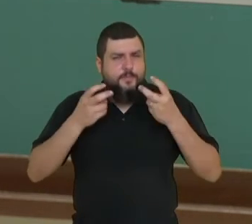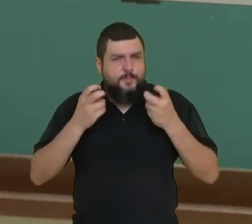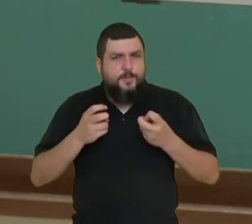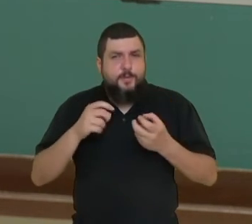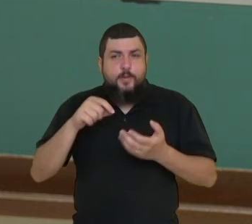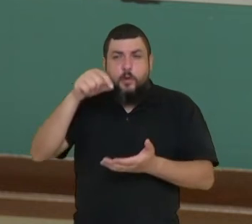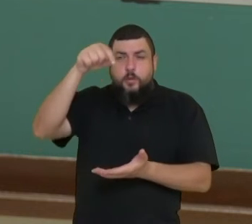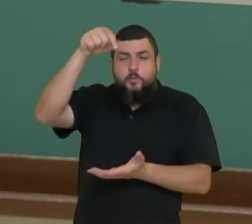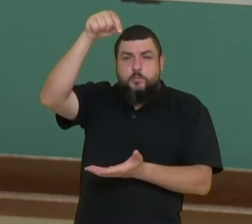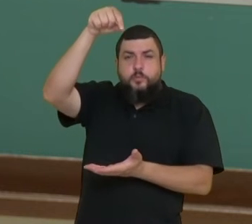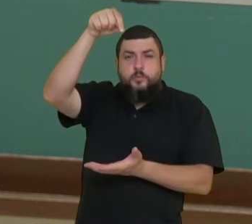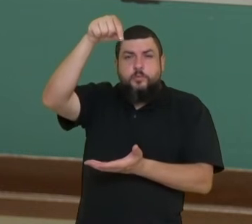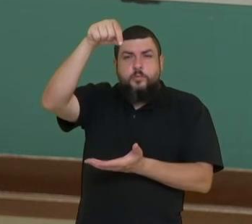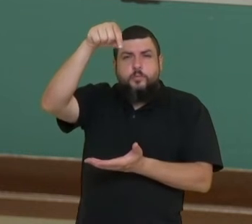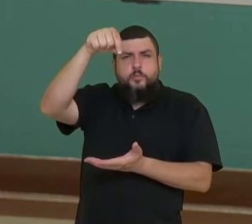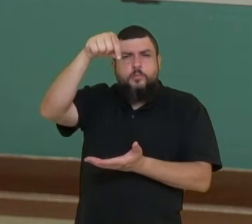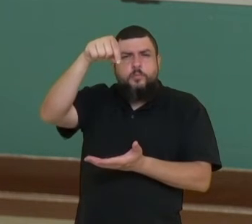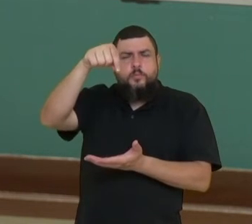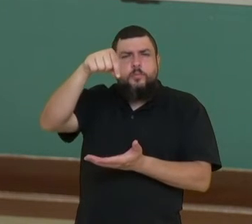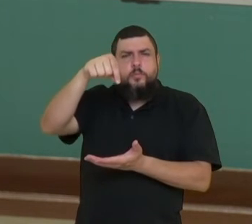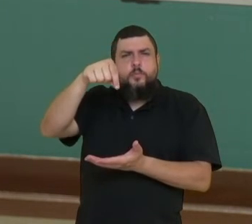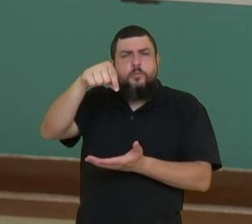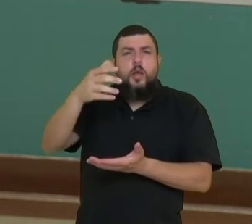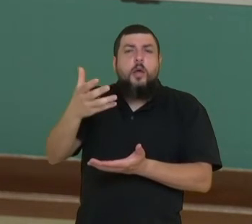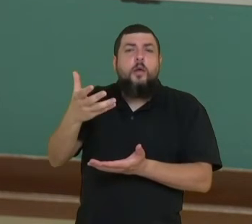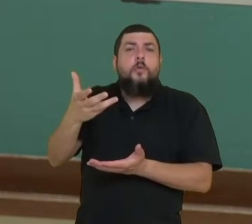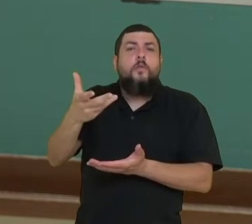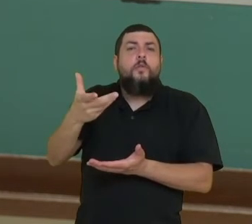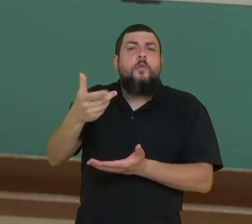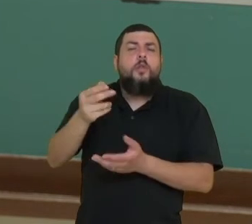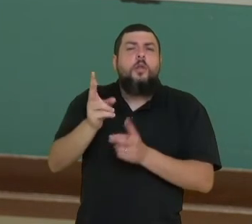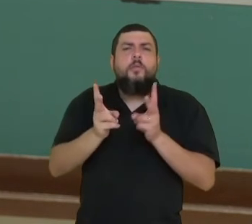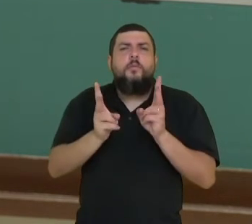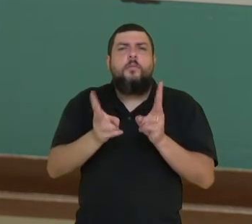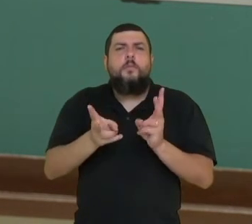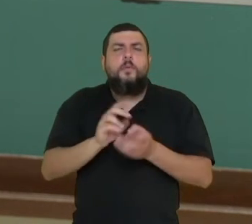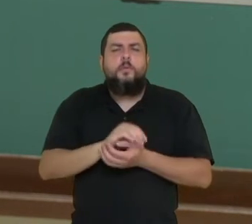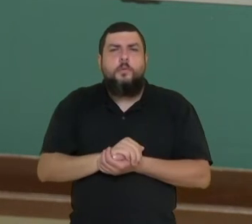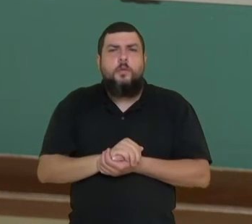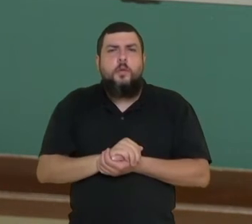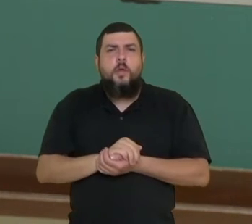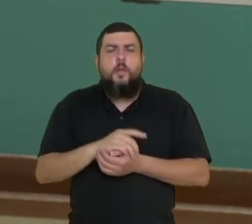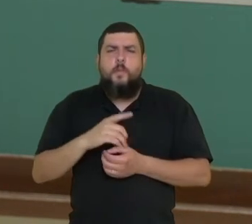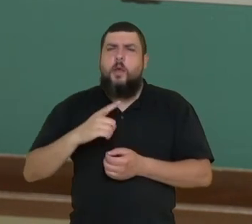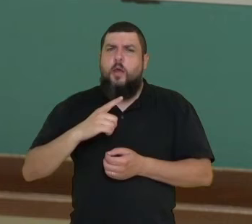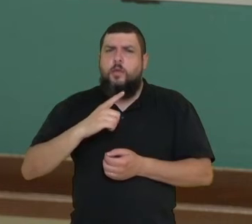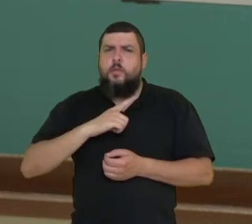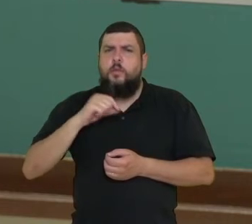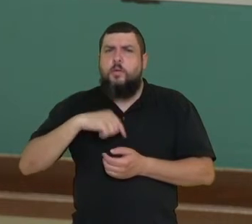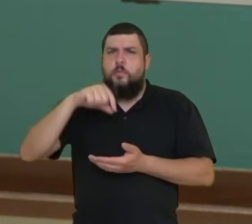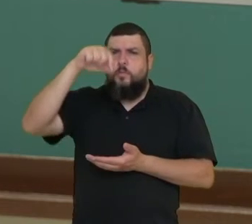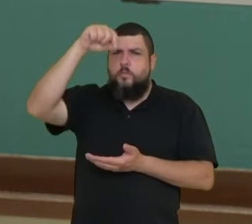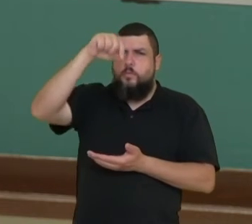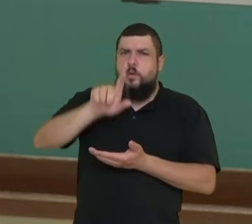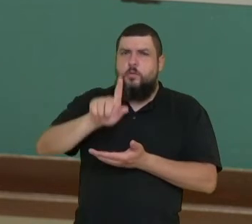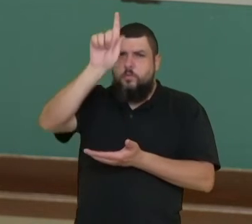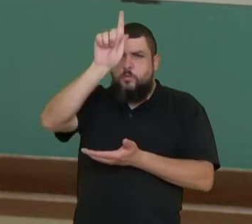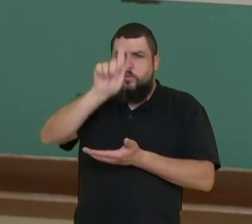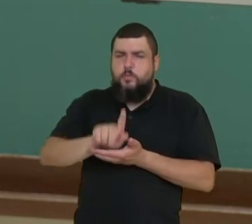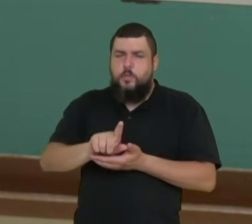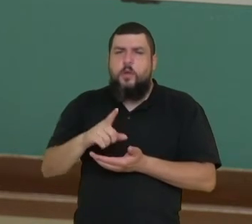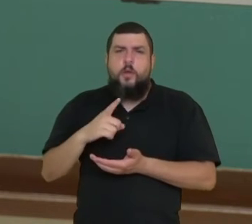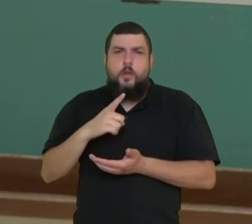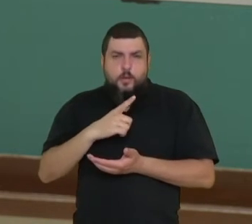no caso, ela começa a ter uma velocidade constante, não tem mais atuação da... Existe a atuação da aceleração da gravidade, obviamente, porque